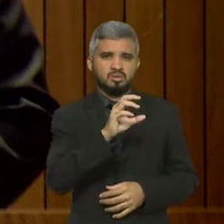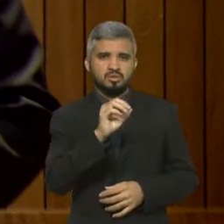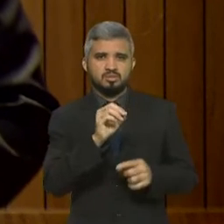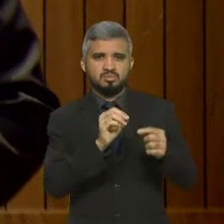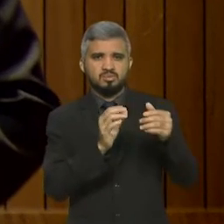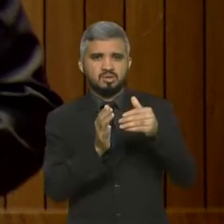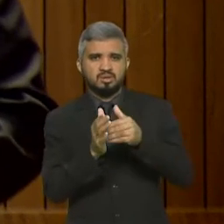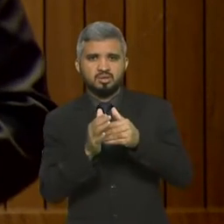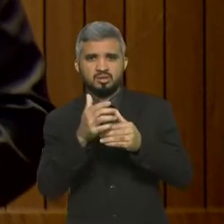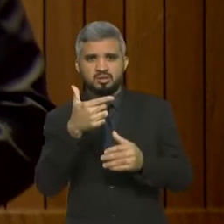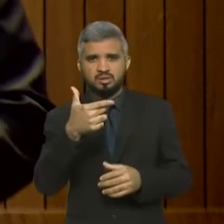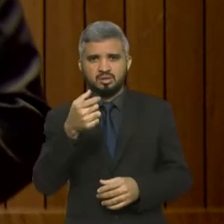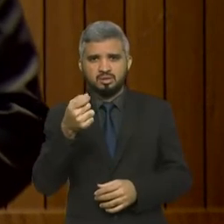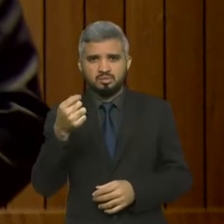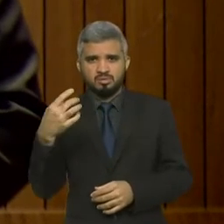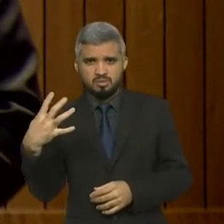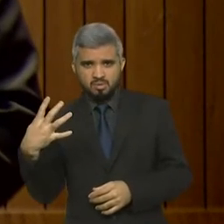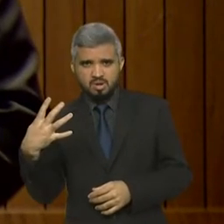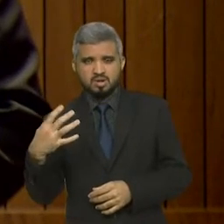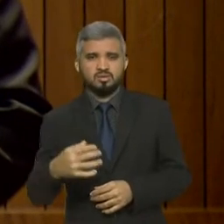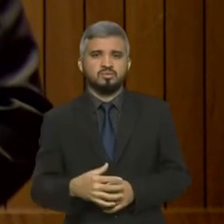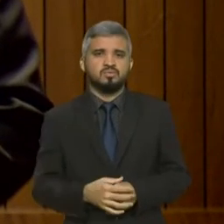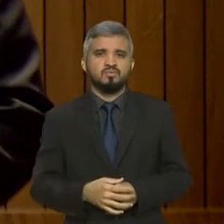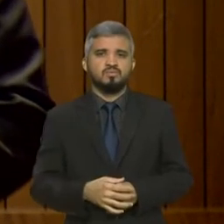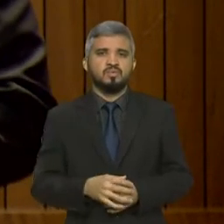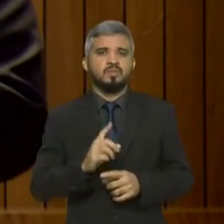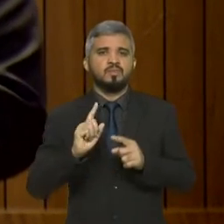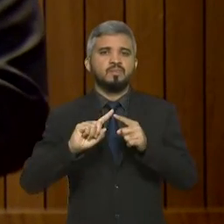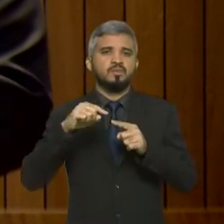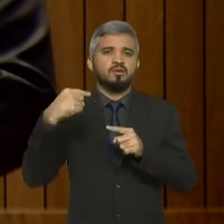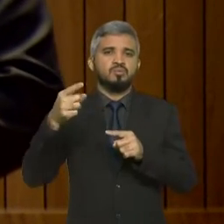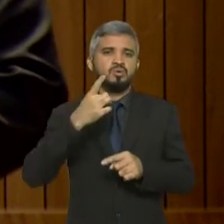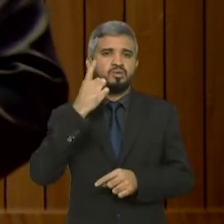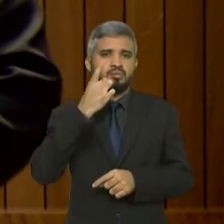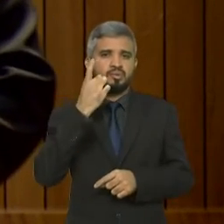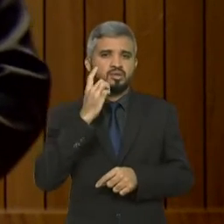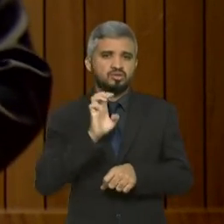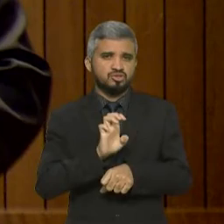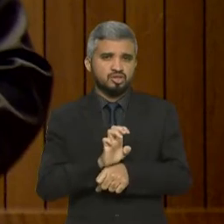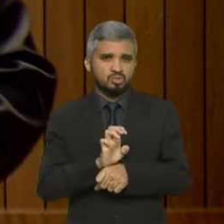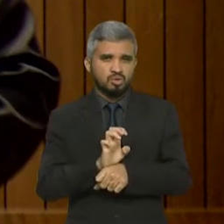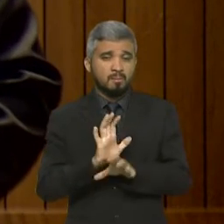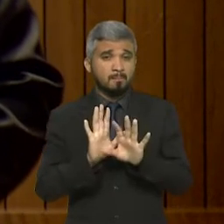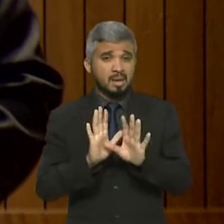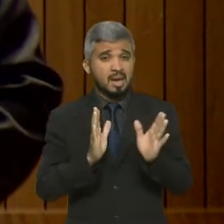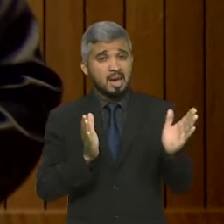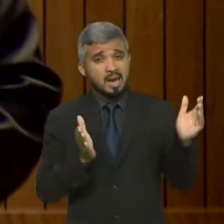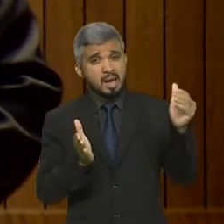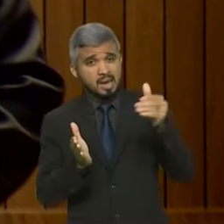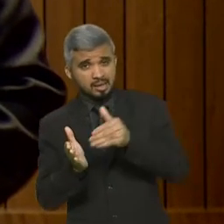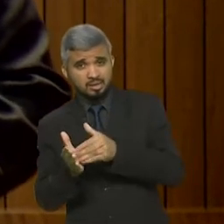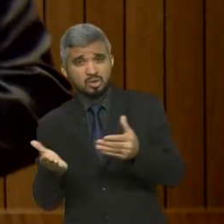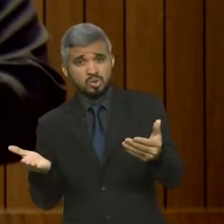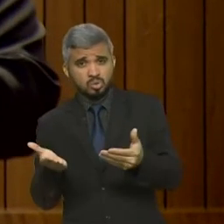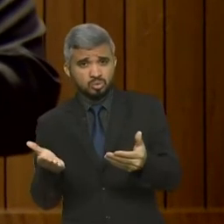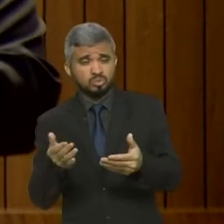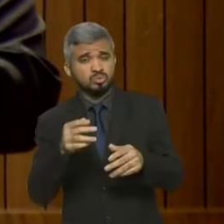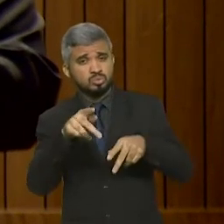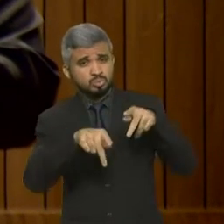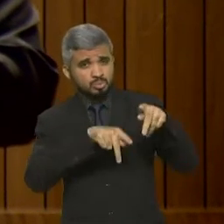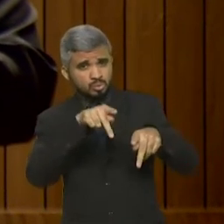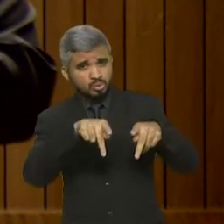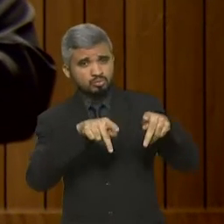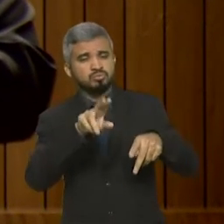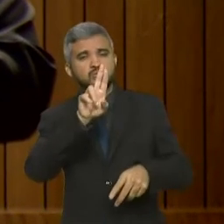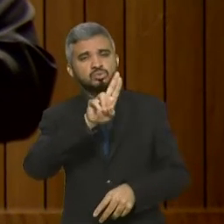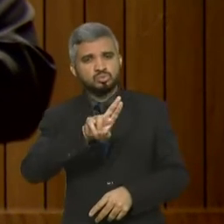depois deputado, até hoje o povo usufrui. Já no nosso mandato, desde 2015, nós conseguimos